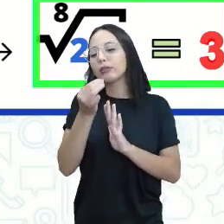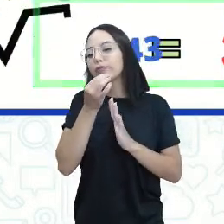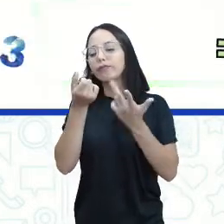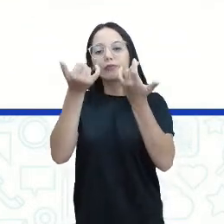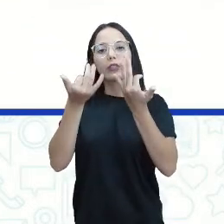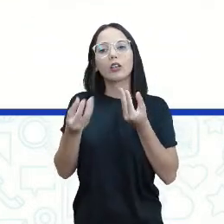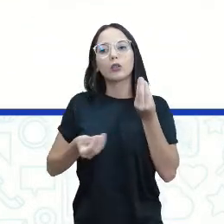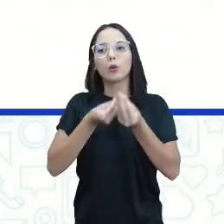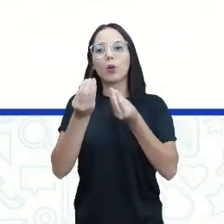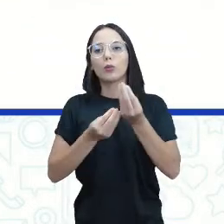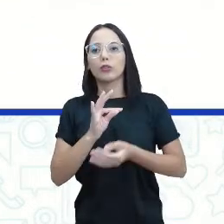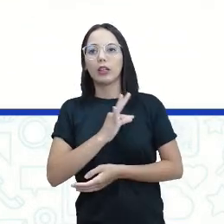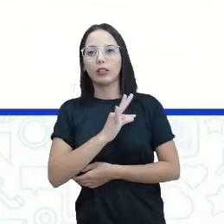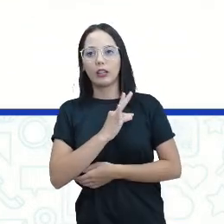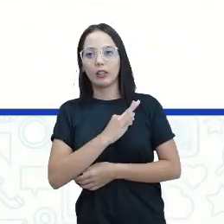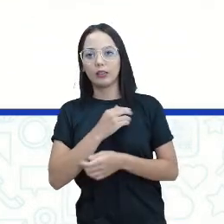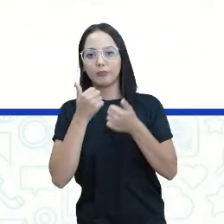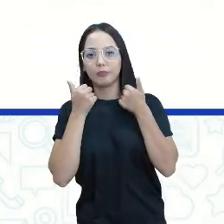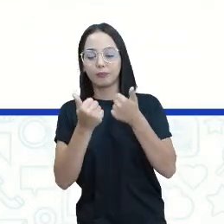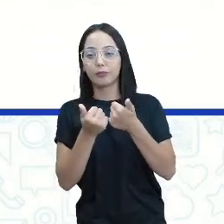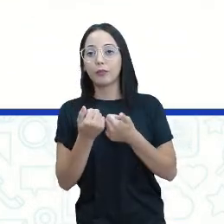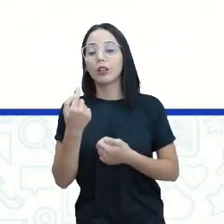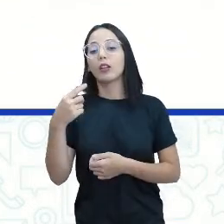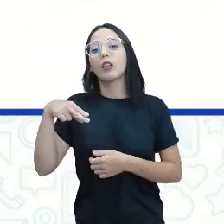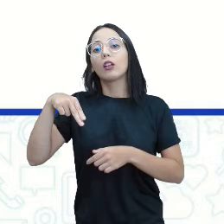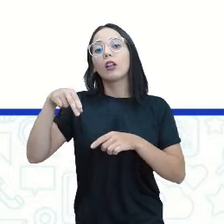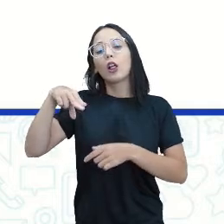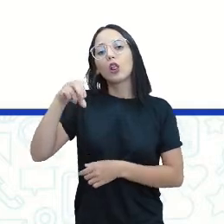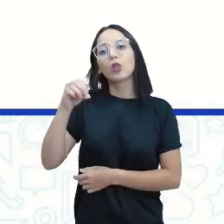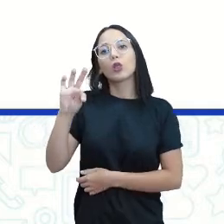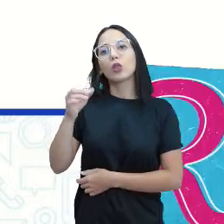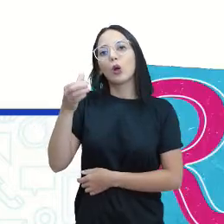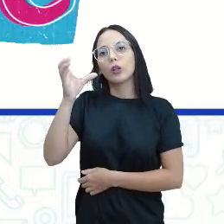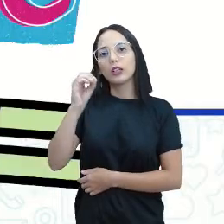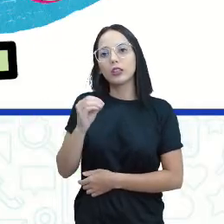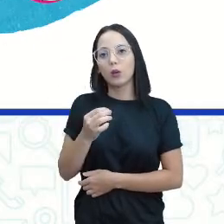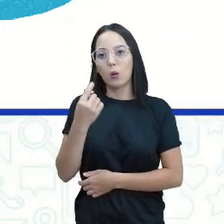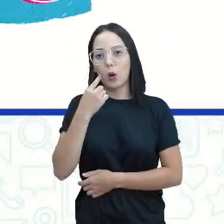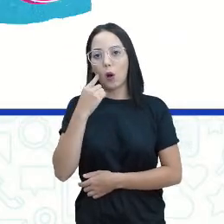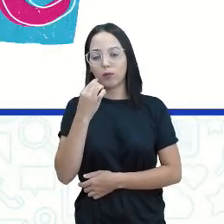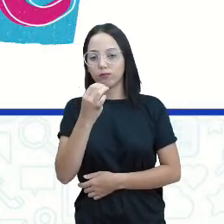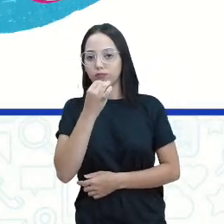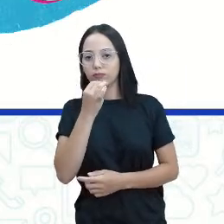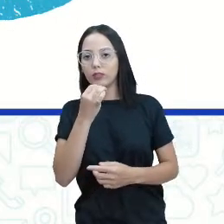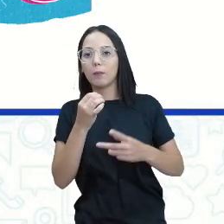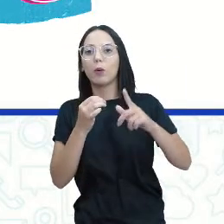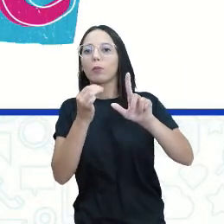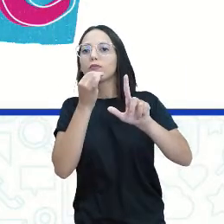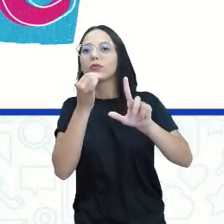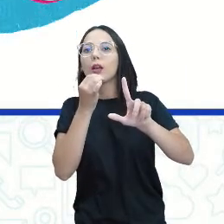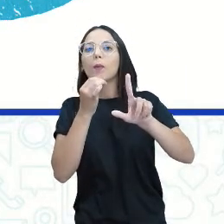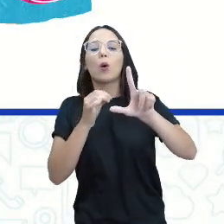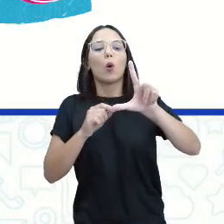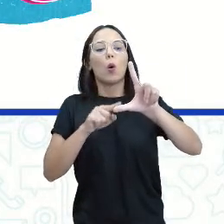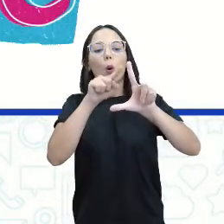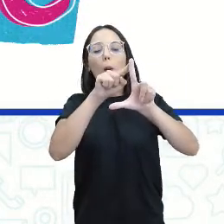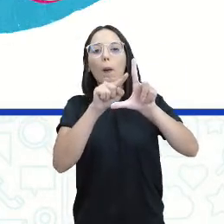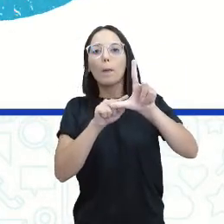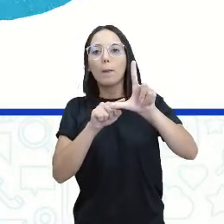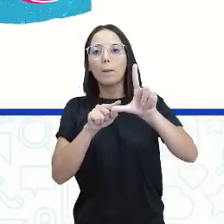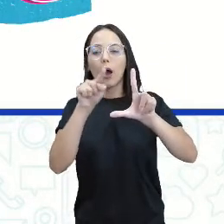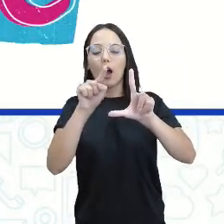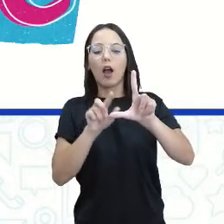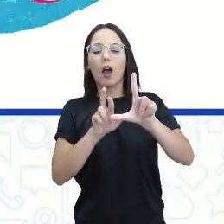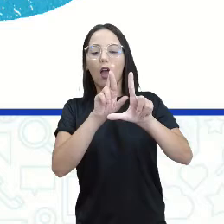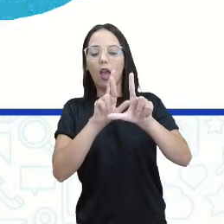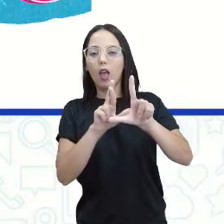explicação da técnica, tá certo? Então no caso aí a notação, ela fica da seguinte forma. Então relembra, né? Ou seja, você tem aí a questão